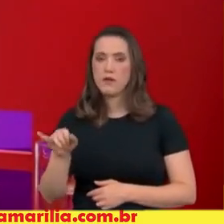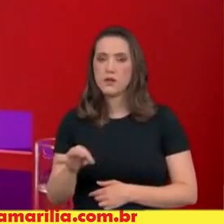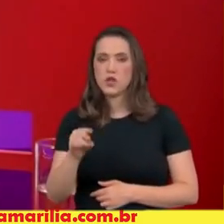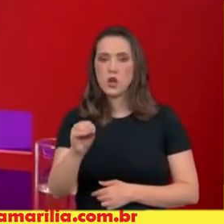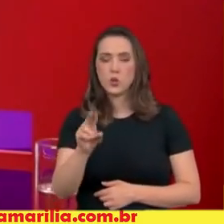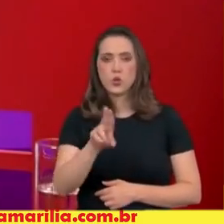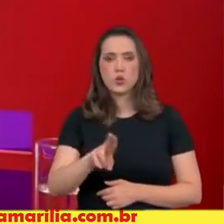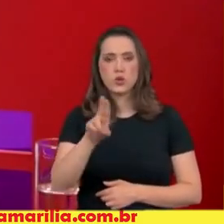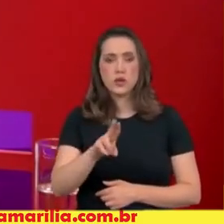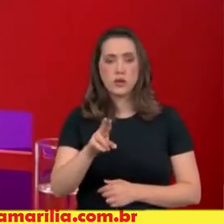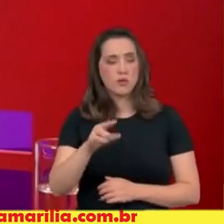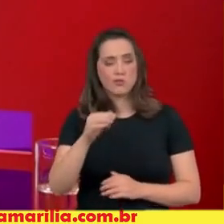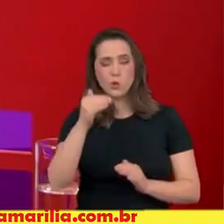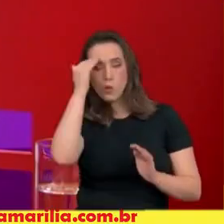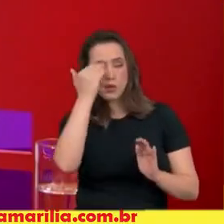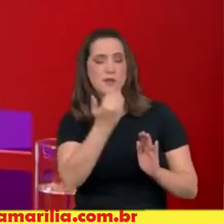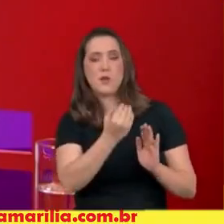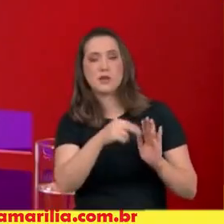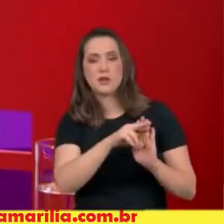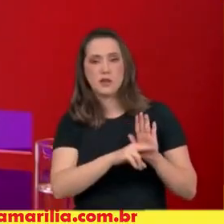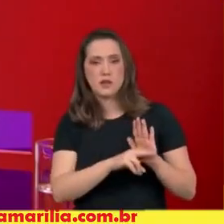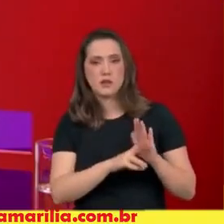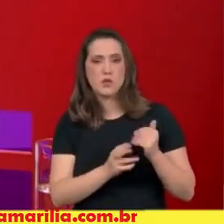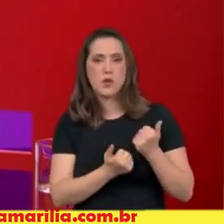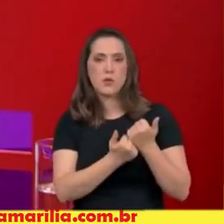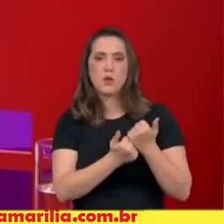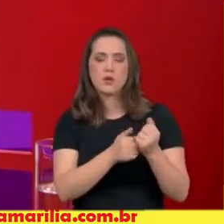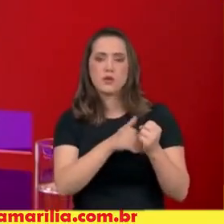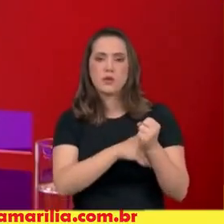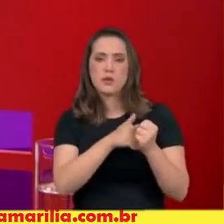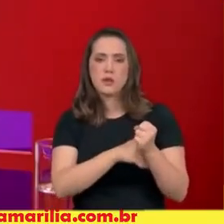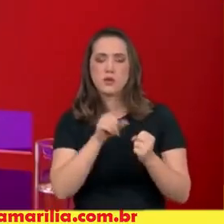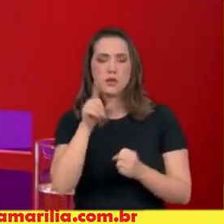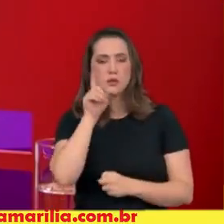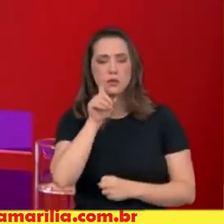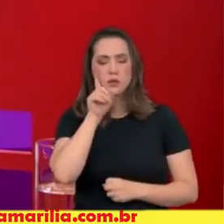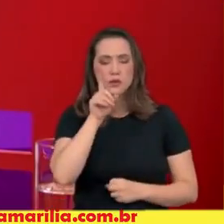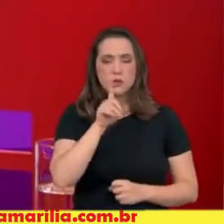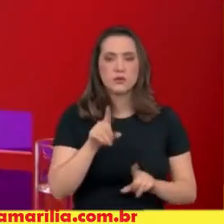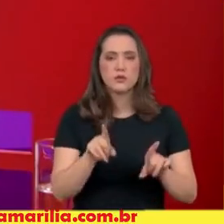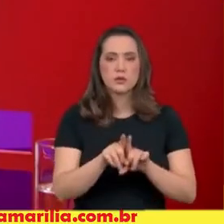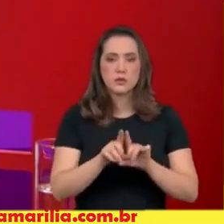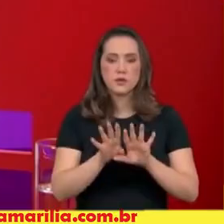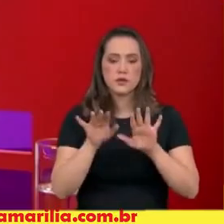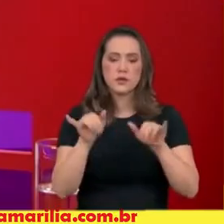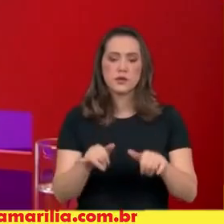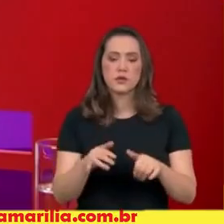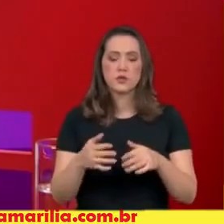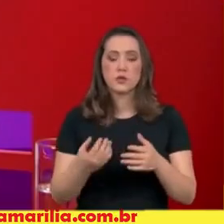ilegalidades praticadas com apoio, às vezes secreto, dos Estados Unidos, que terminou gerando crise